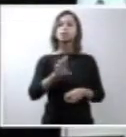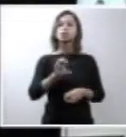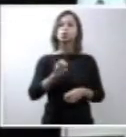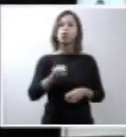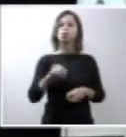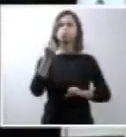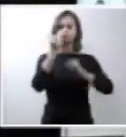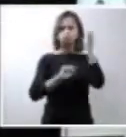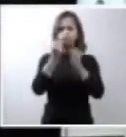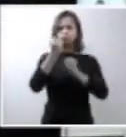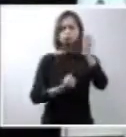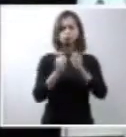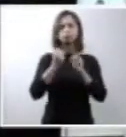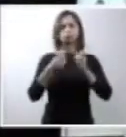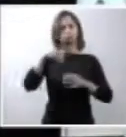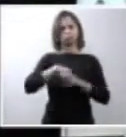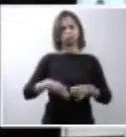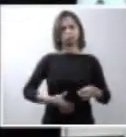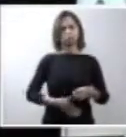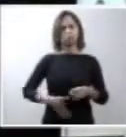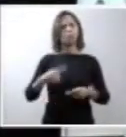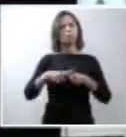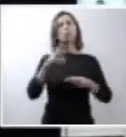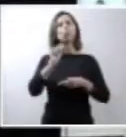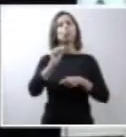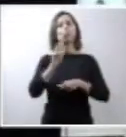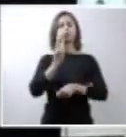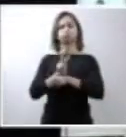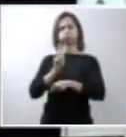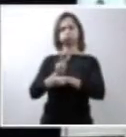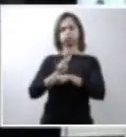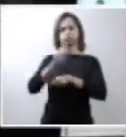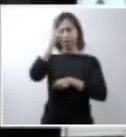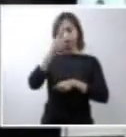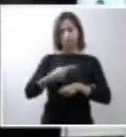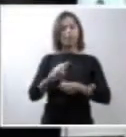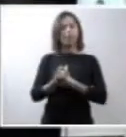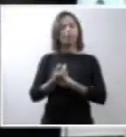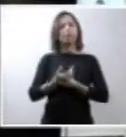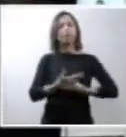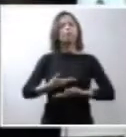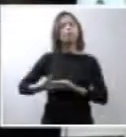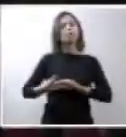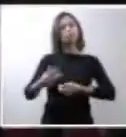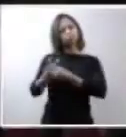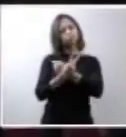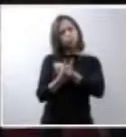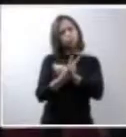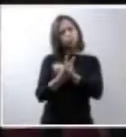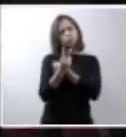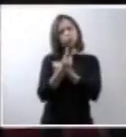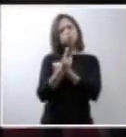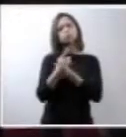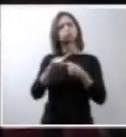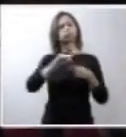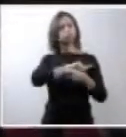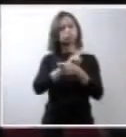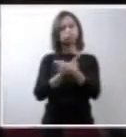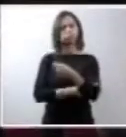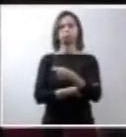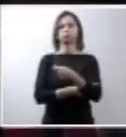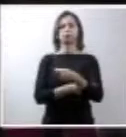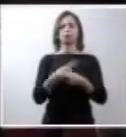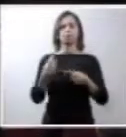é importantíssima para a imunidade, para a autoimunidade, fazendo com que esse ser estranho à mãe